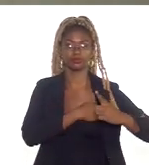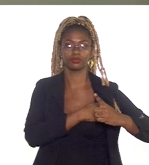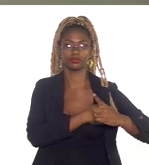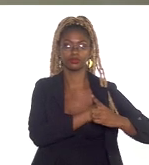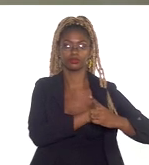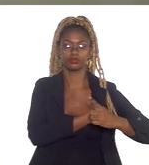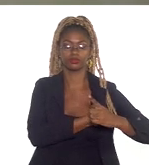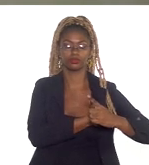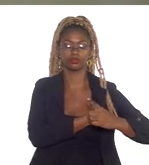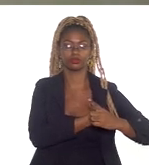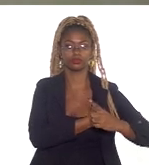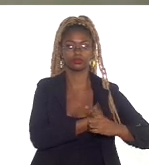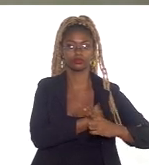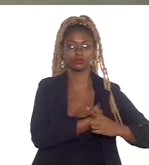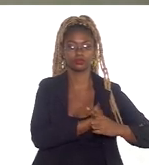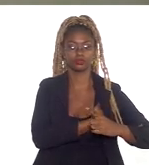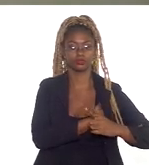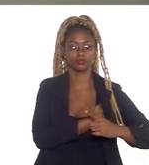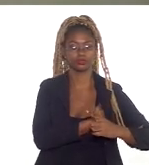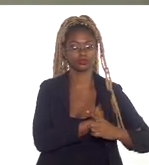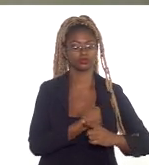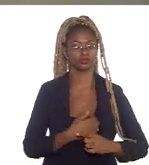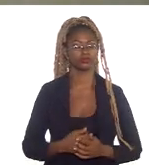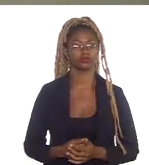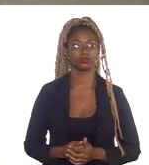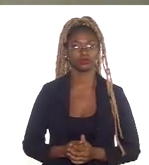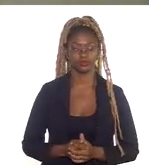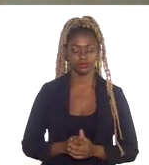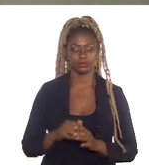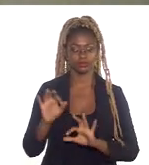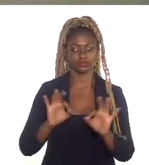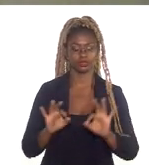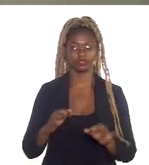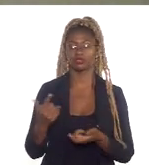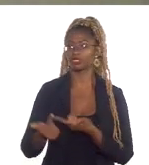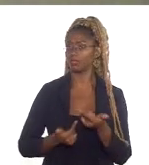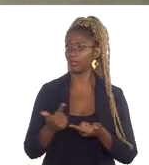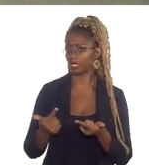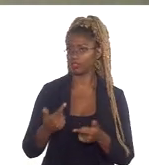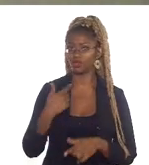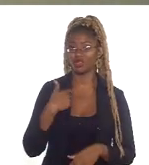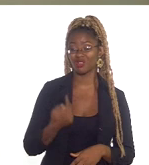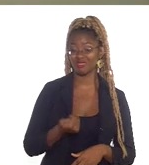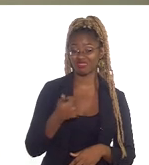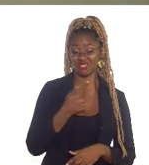Plano de trabalho. Eu levei quase uma semana